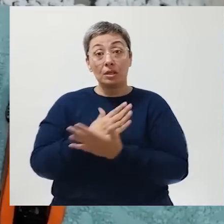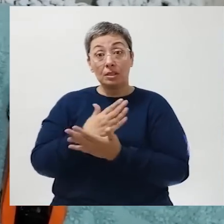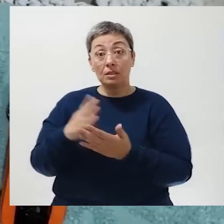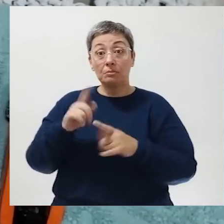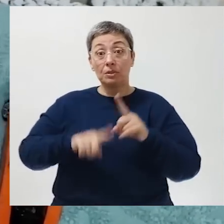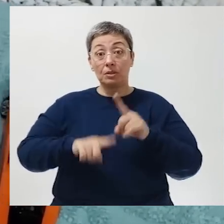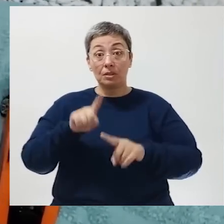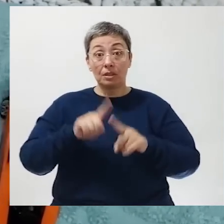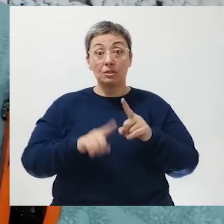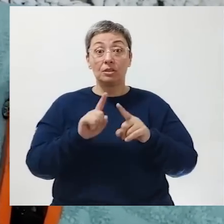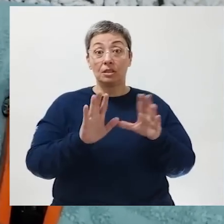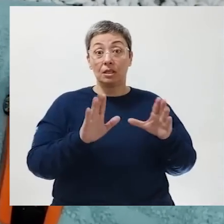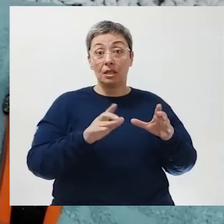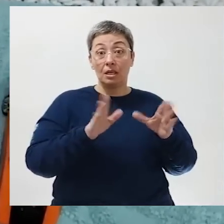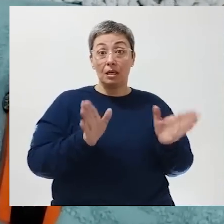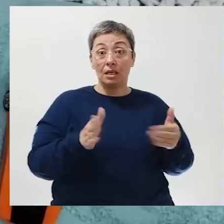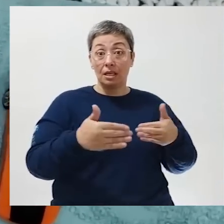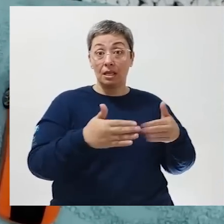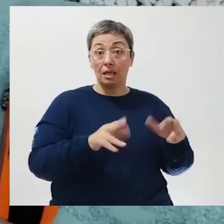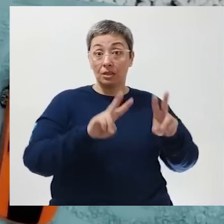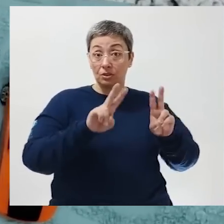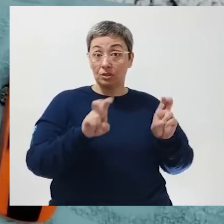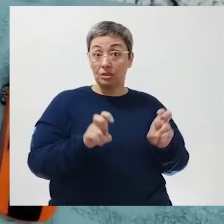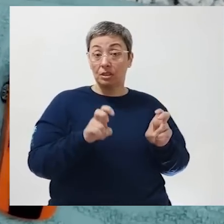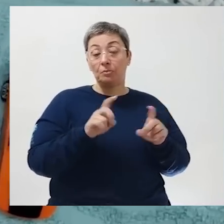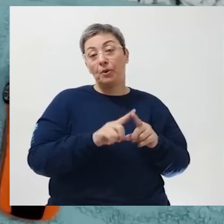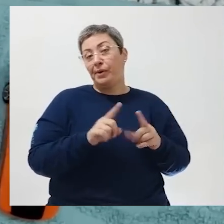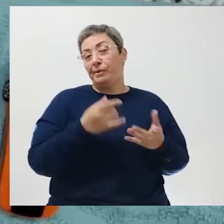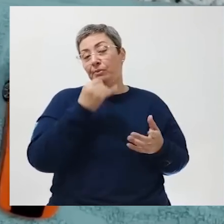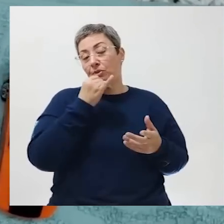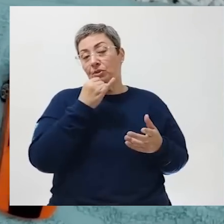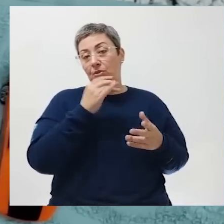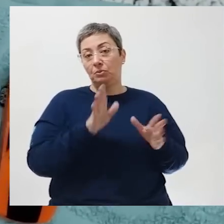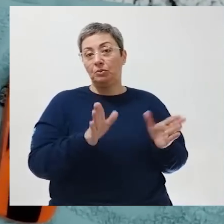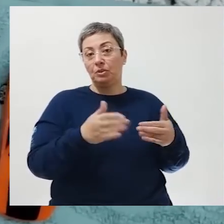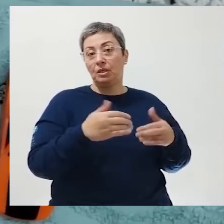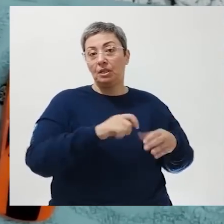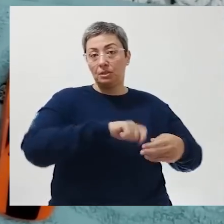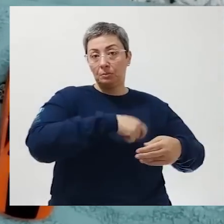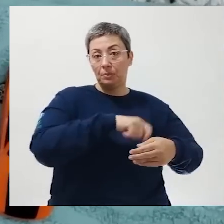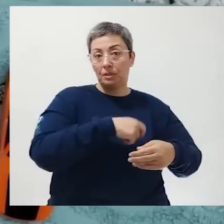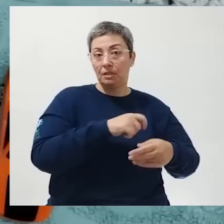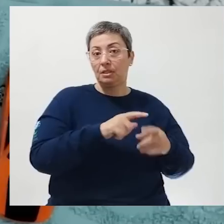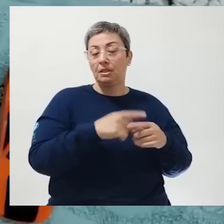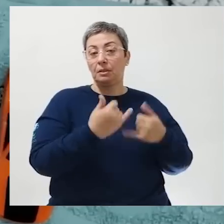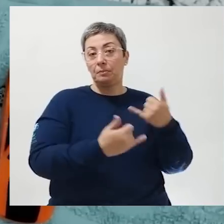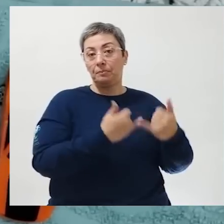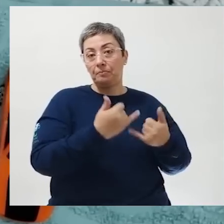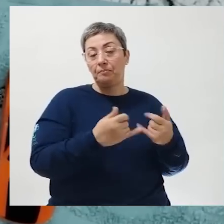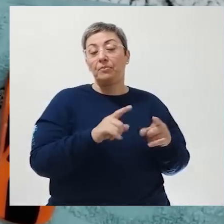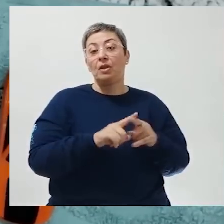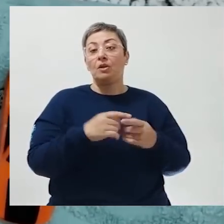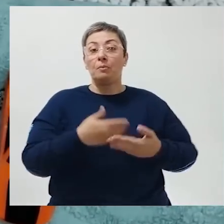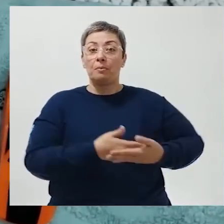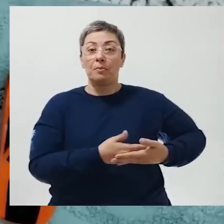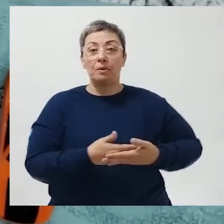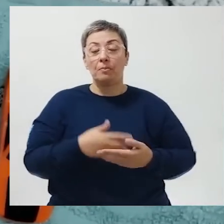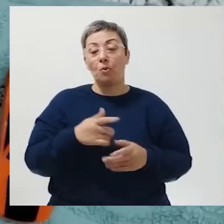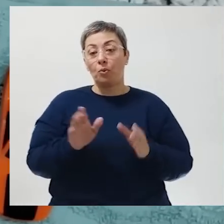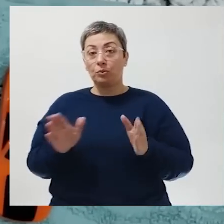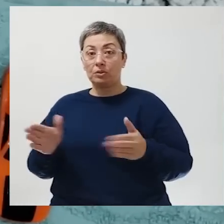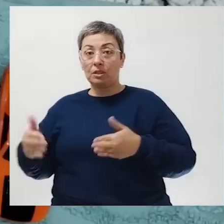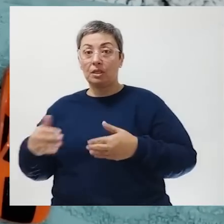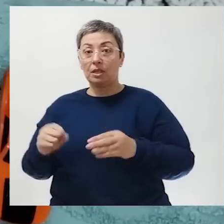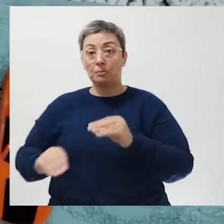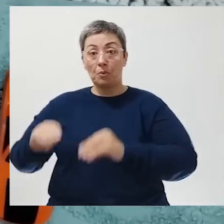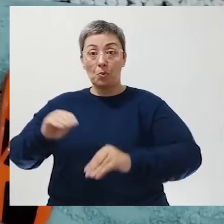os brinquedos em caixas temáticas, uma caixa só com panelinhas e bonecas, na outra caixa só jogos